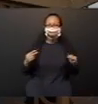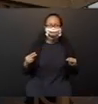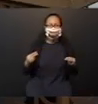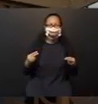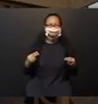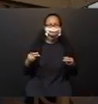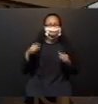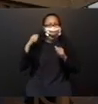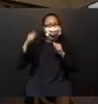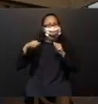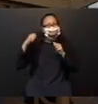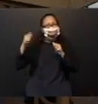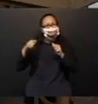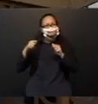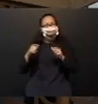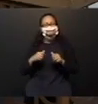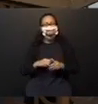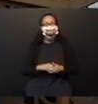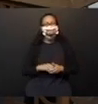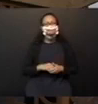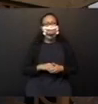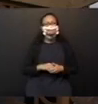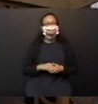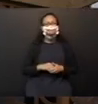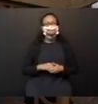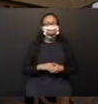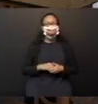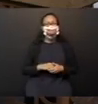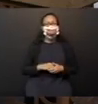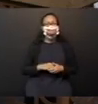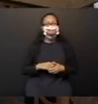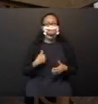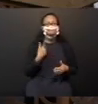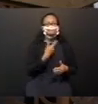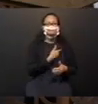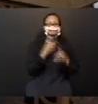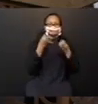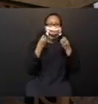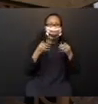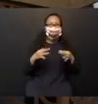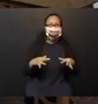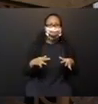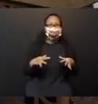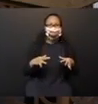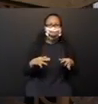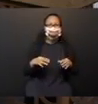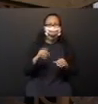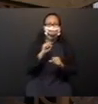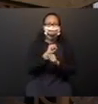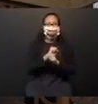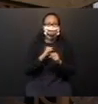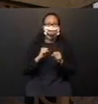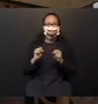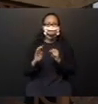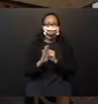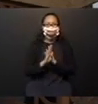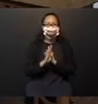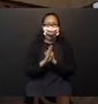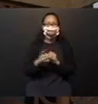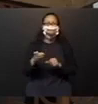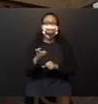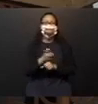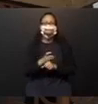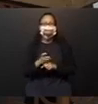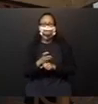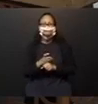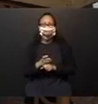nossas videoaulas, certo? Depois, nós vamos explicar sobre o substantivo, adjetivo e